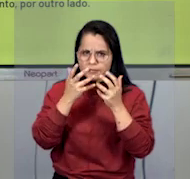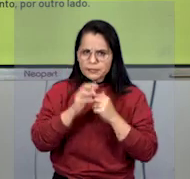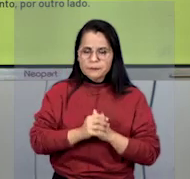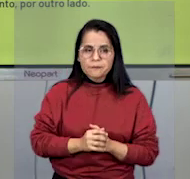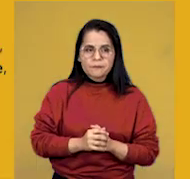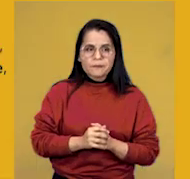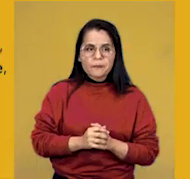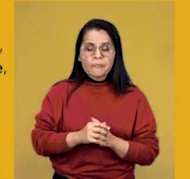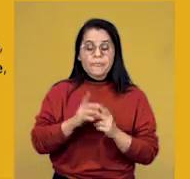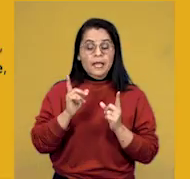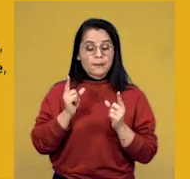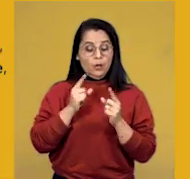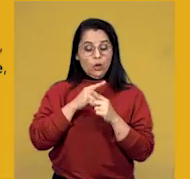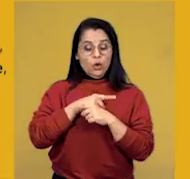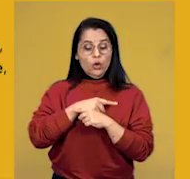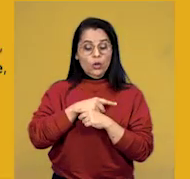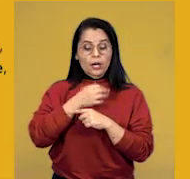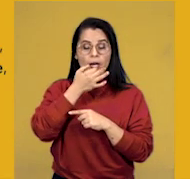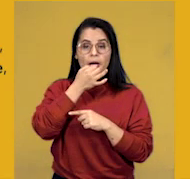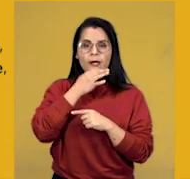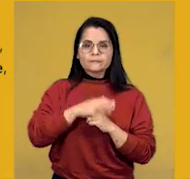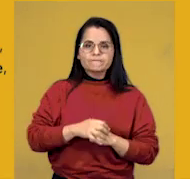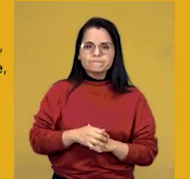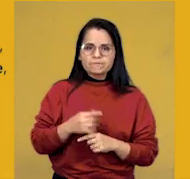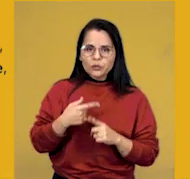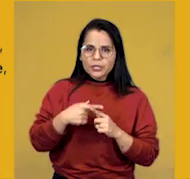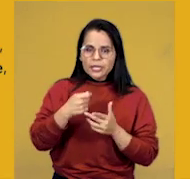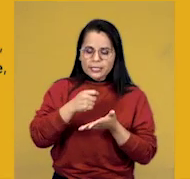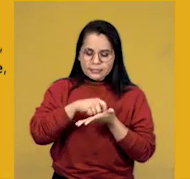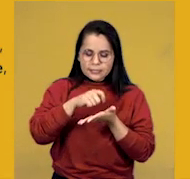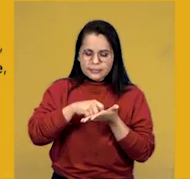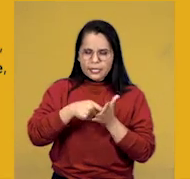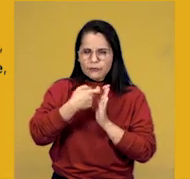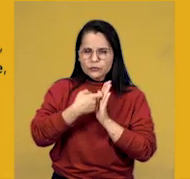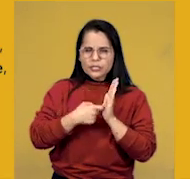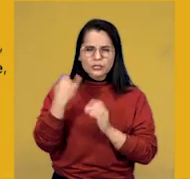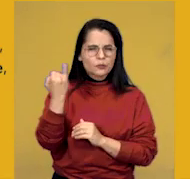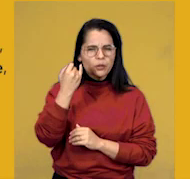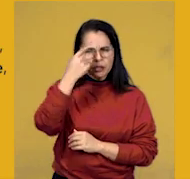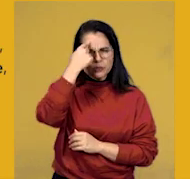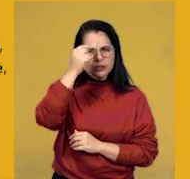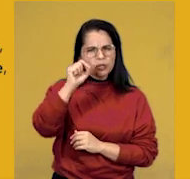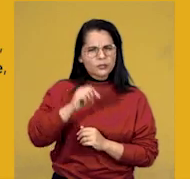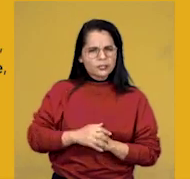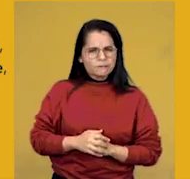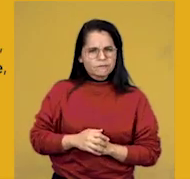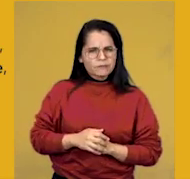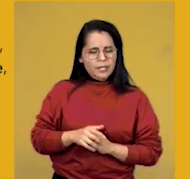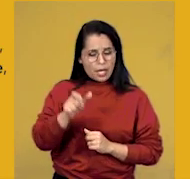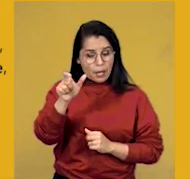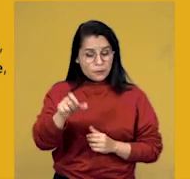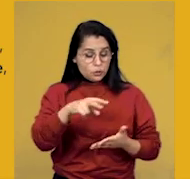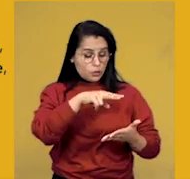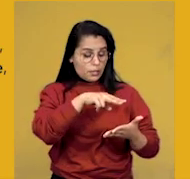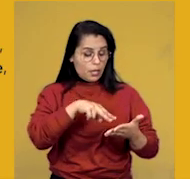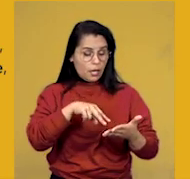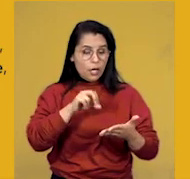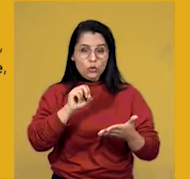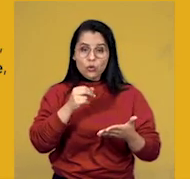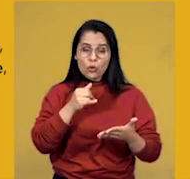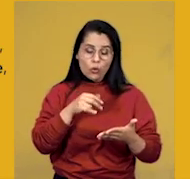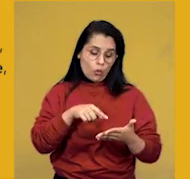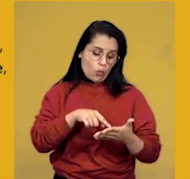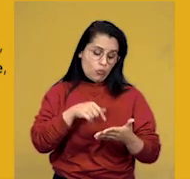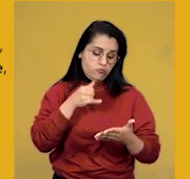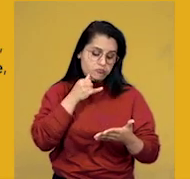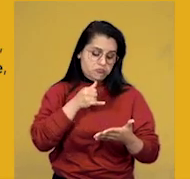para contrapor argumentos, porque quando você escreve um texto é importante pensar que quem está lendo ou com quem você fala,